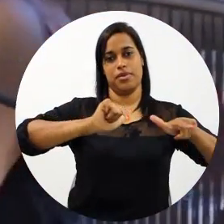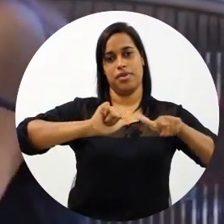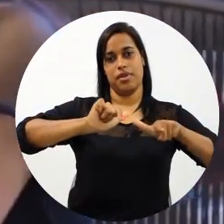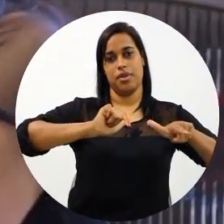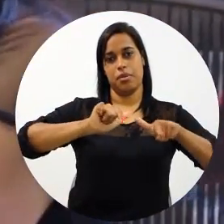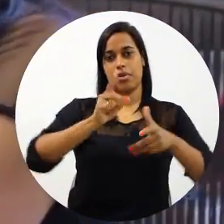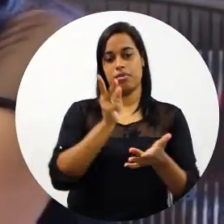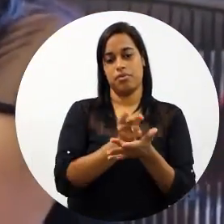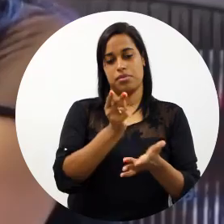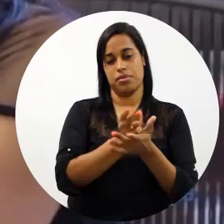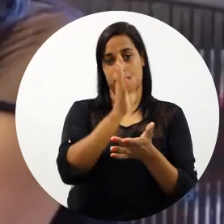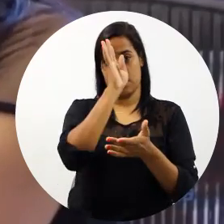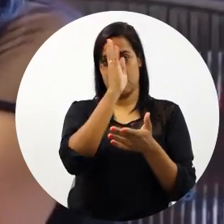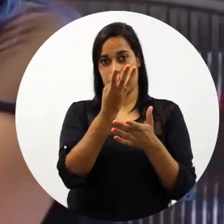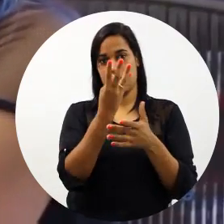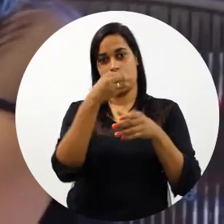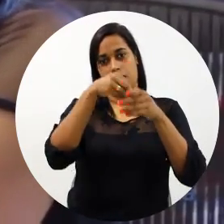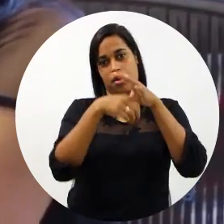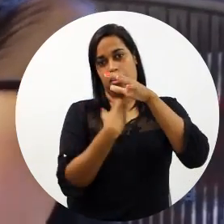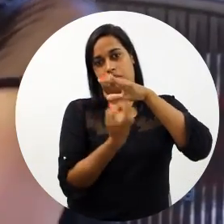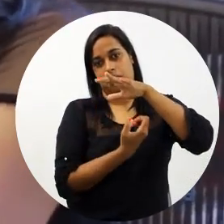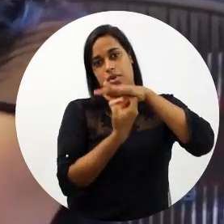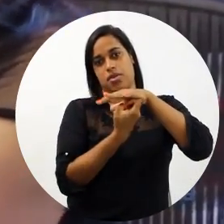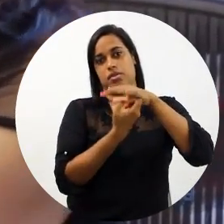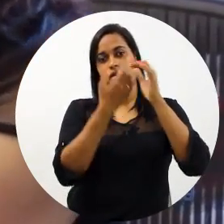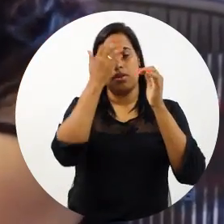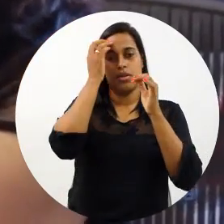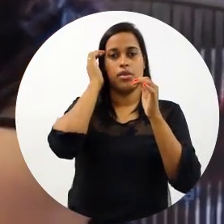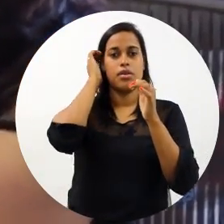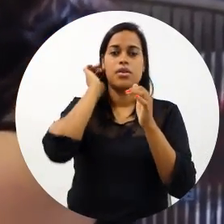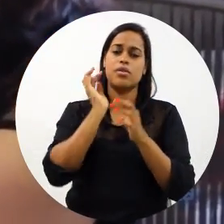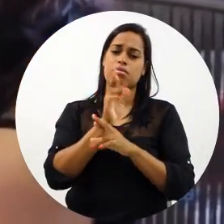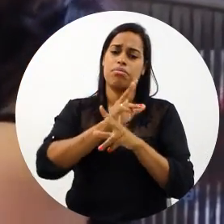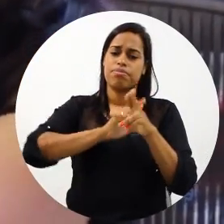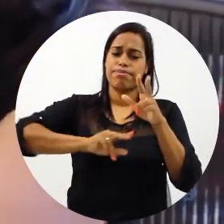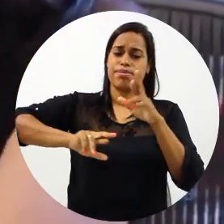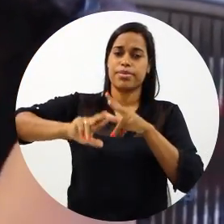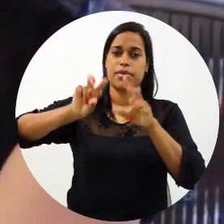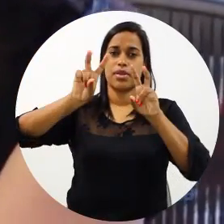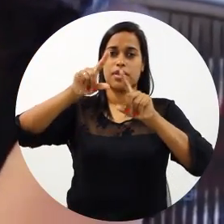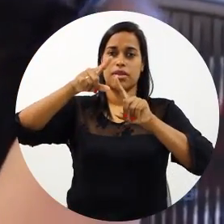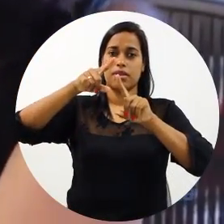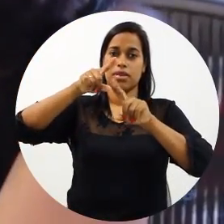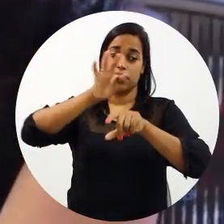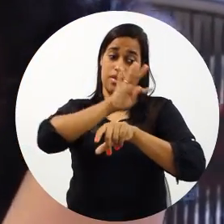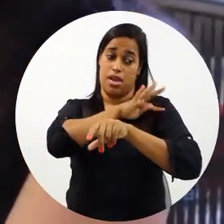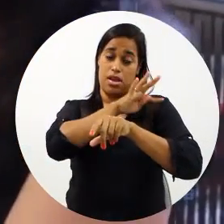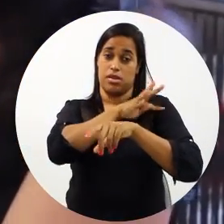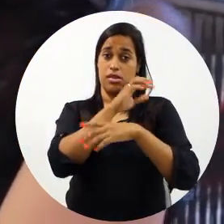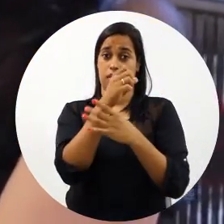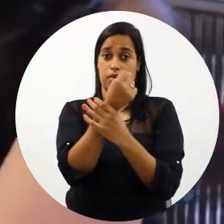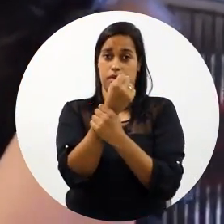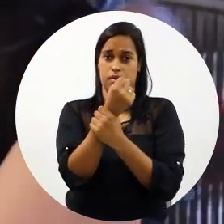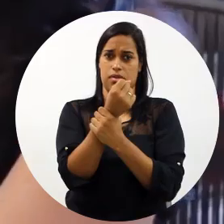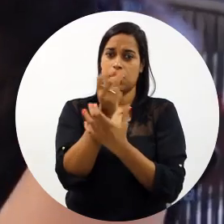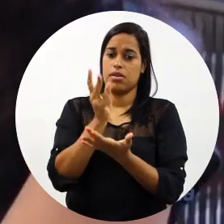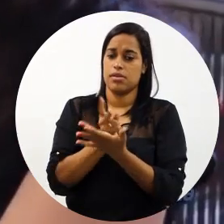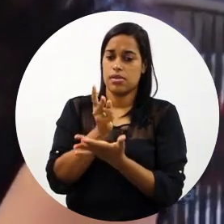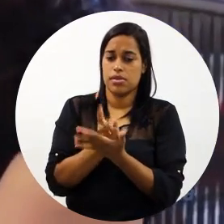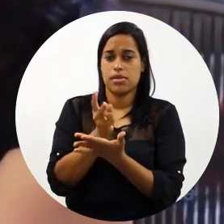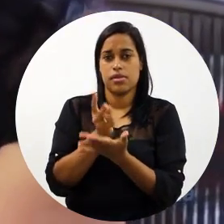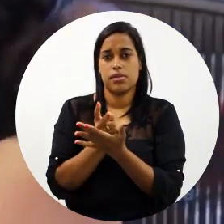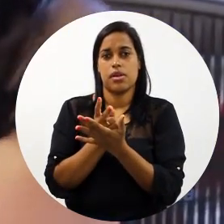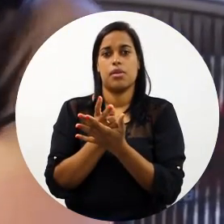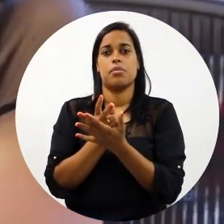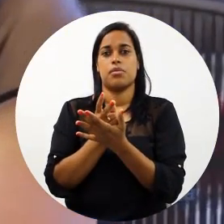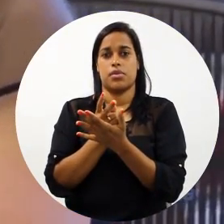para poder dar um melhor resultado dentro da organização. Então, todo o tempo o técnico de segurança está nesse caminhar, andando entre